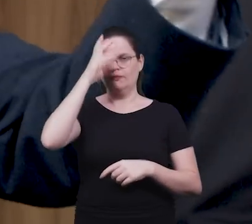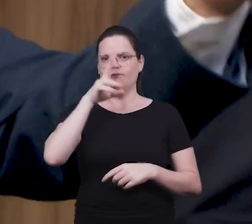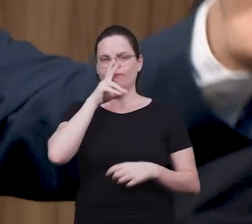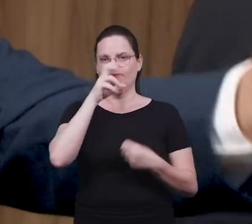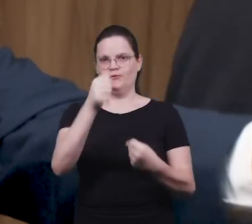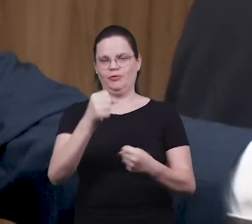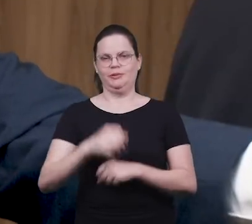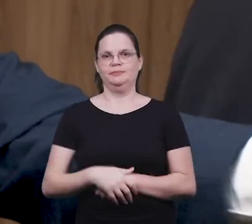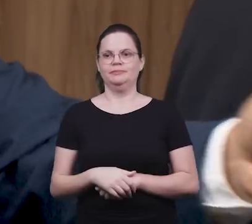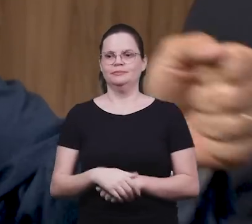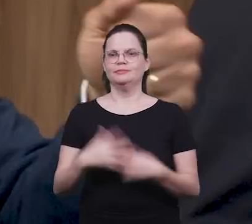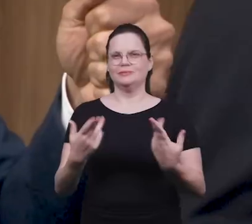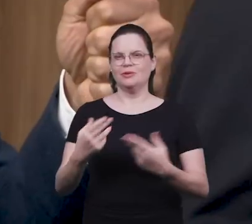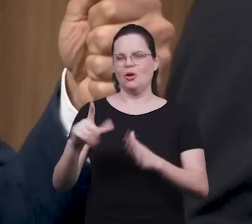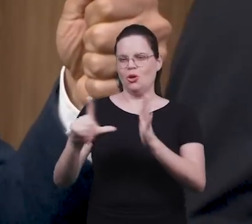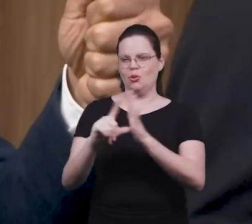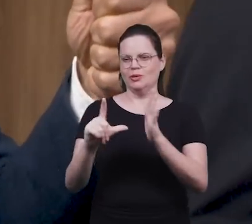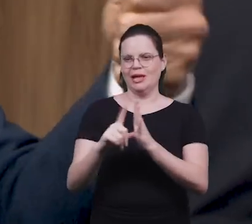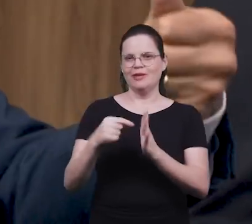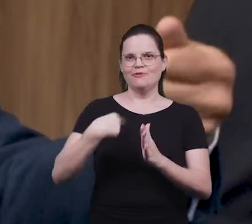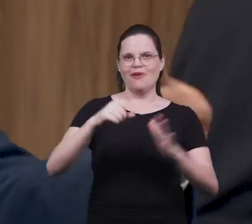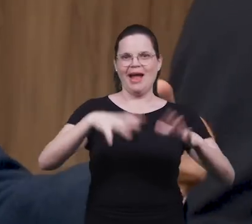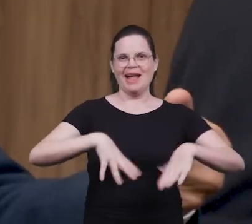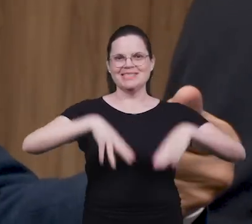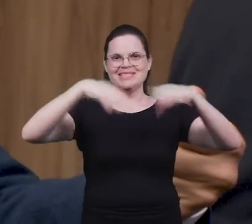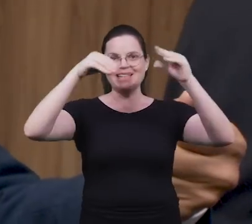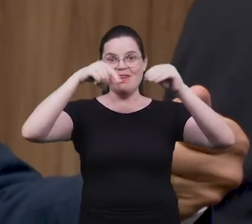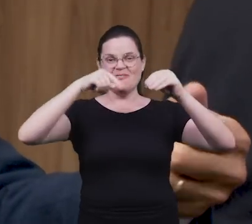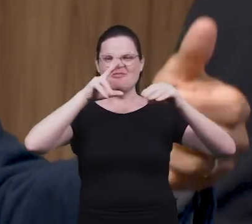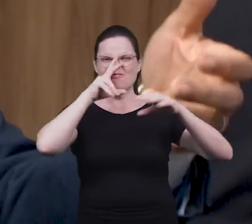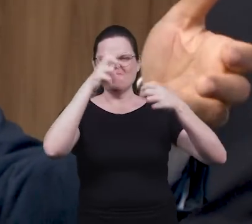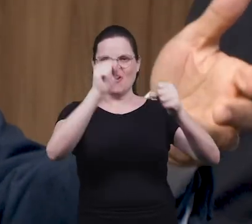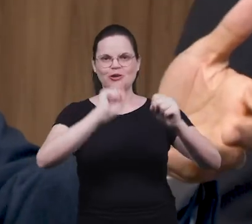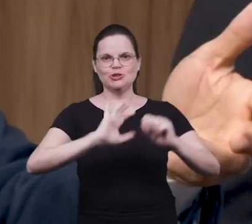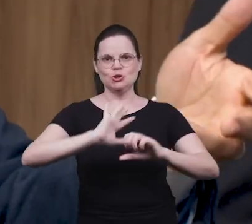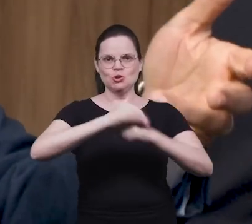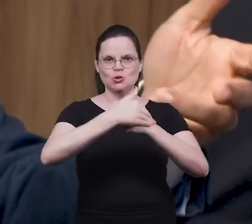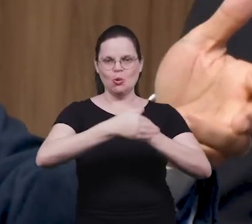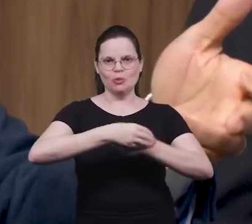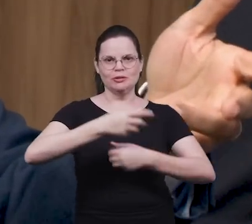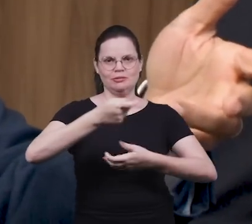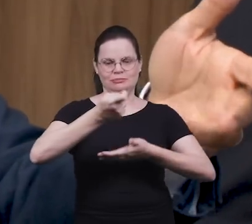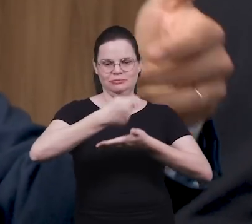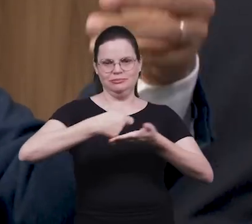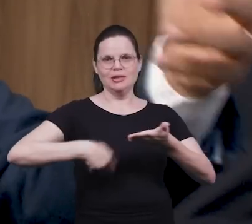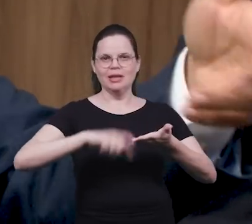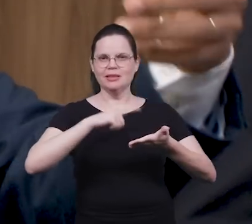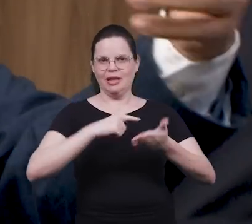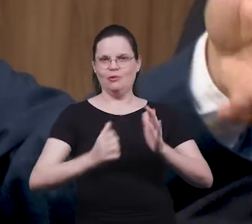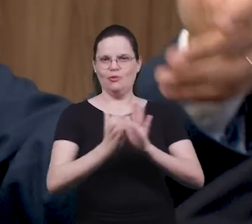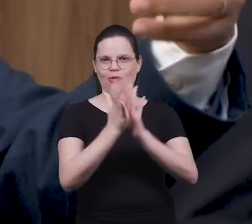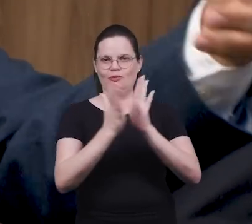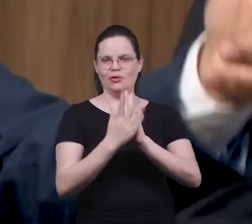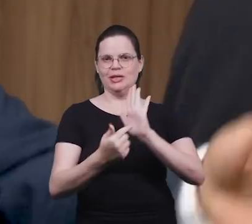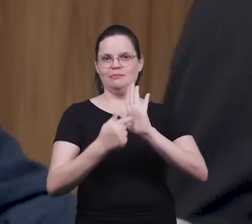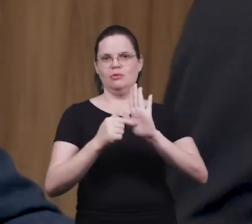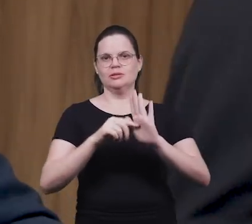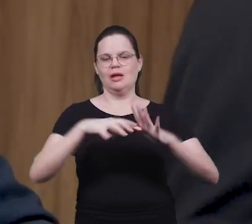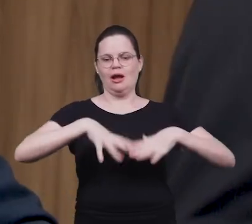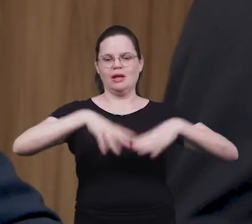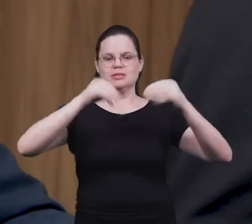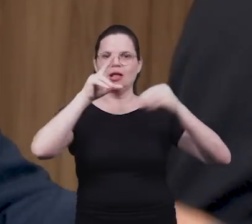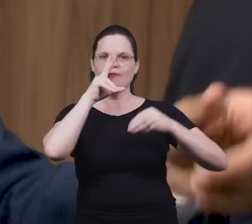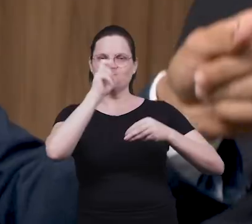se refugiou em uma fortaleza, ali ele se escondeu, ele até escreve o louvor, Castelo forte é o nosso